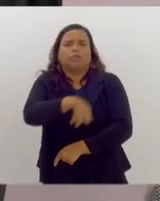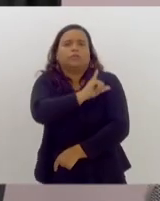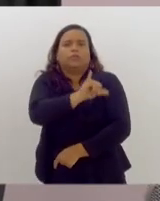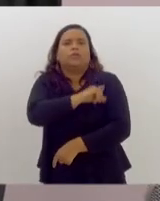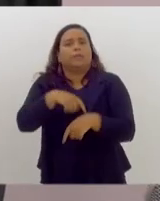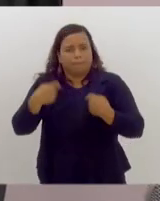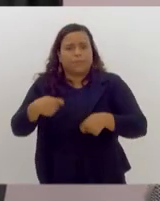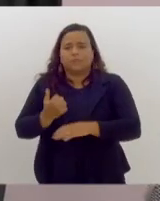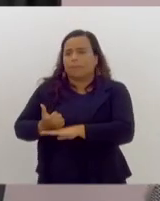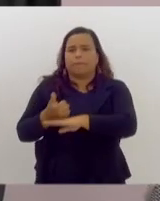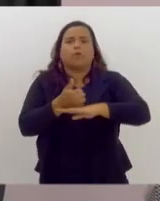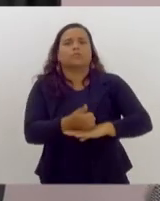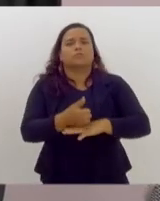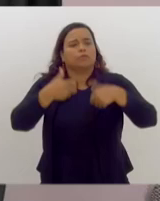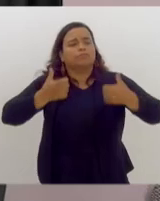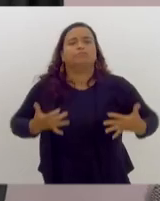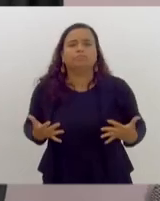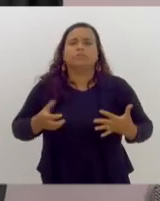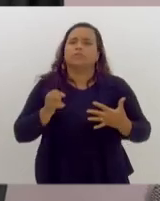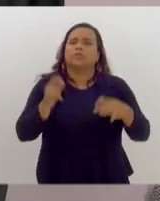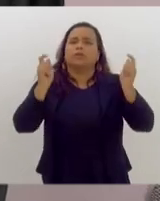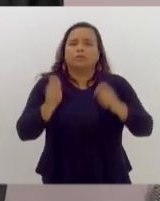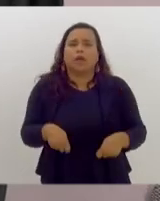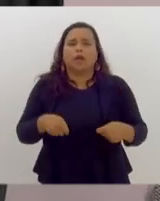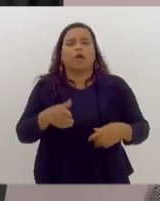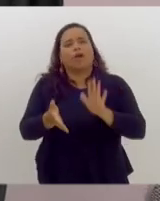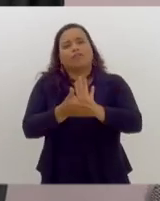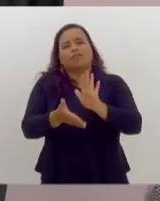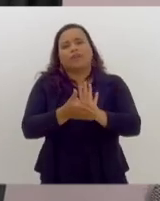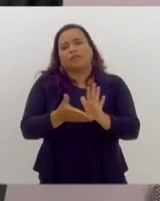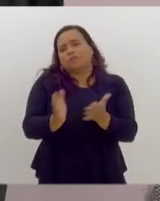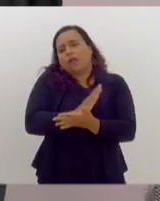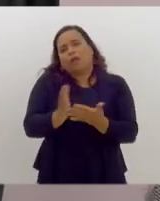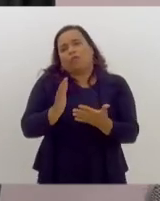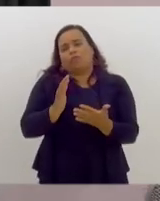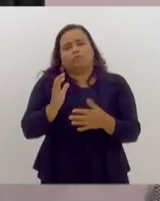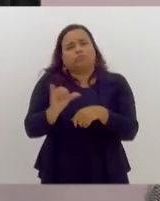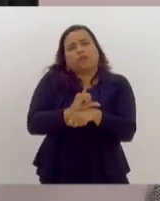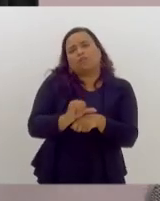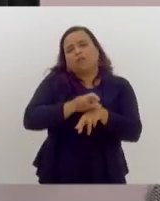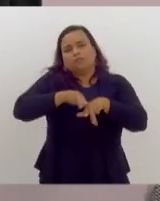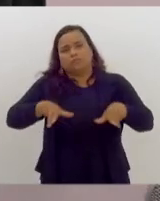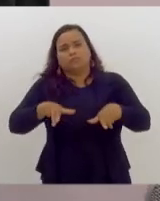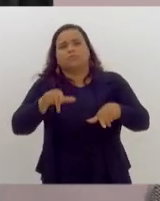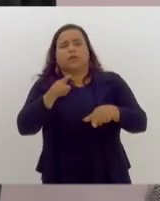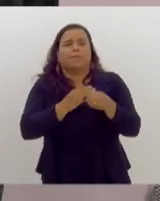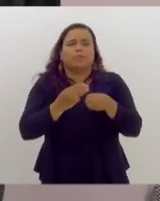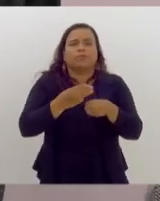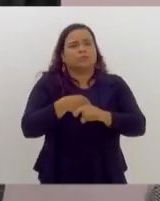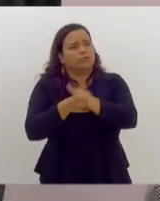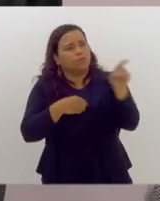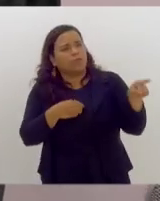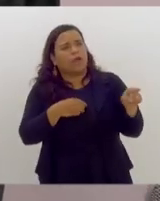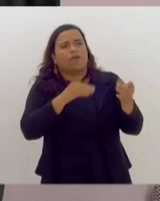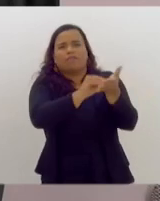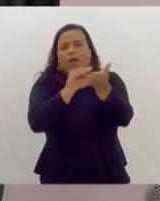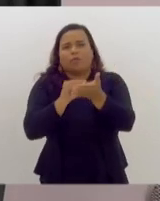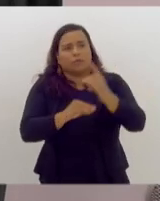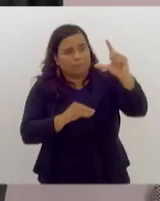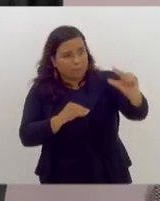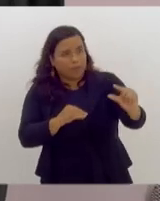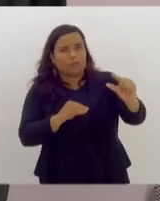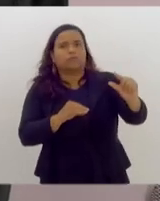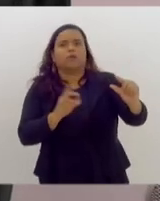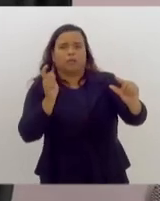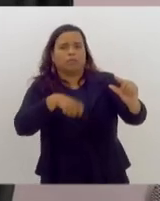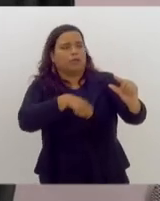de oferecer alguma contrapartida, especialmente para os municípios com menos receitas, para que eles se mantenham mesmo com essa redução do ICMS,